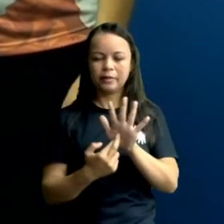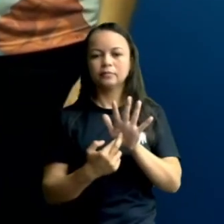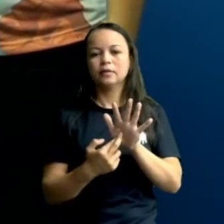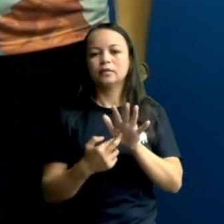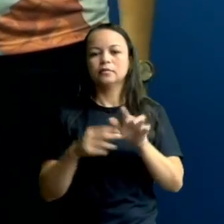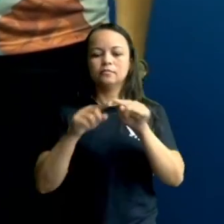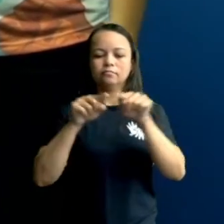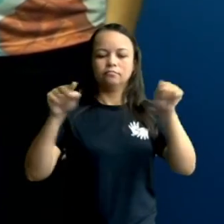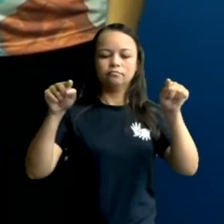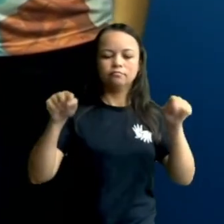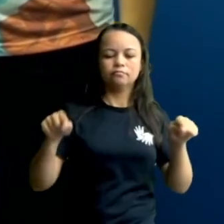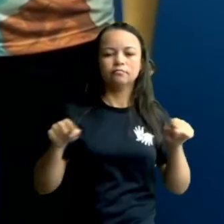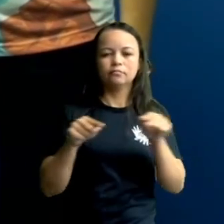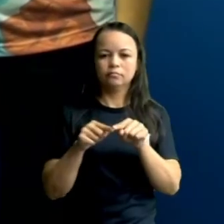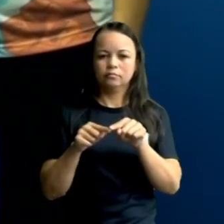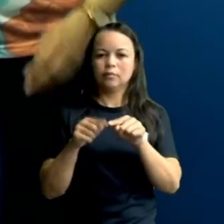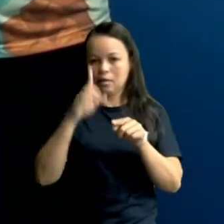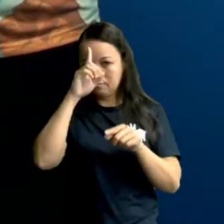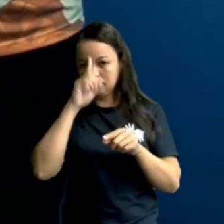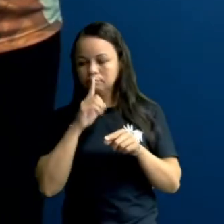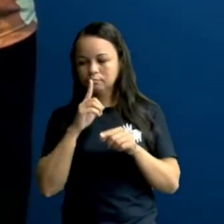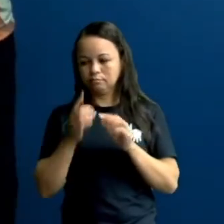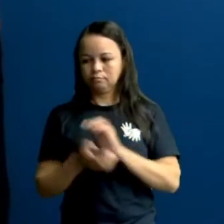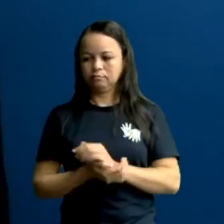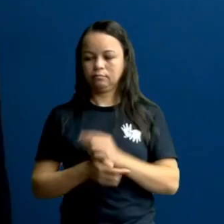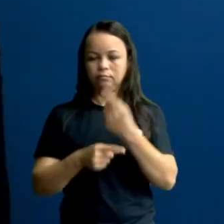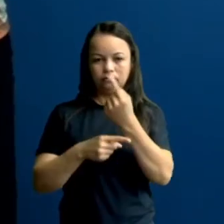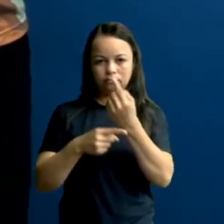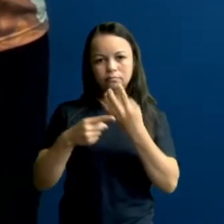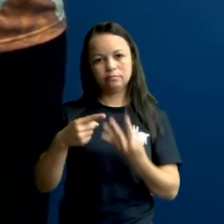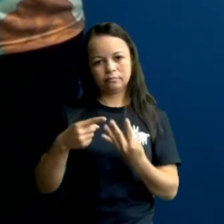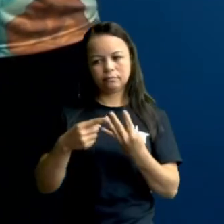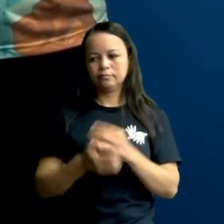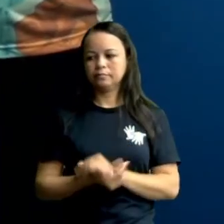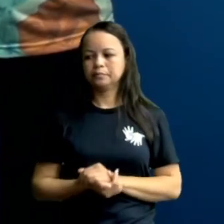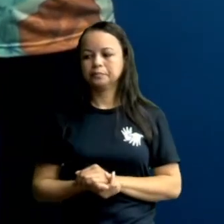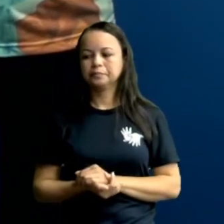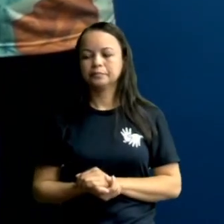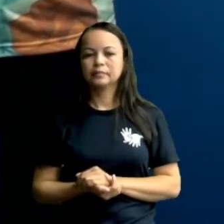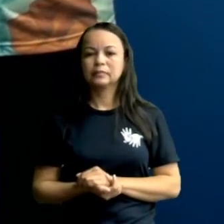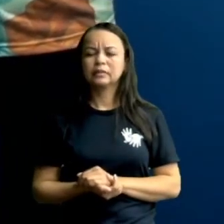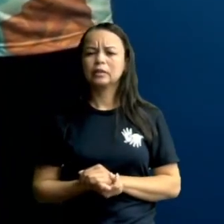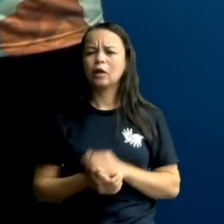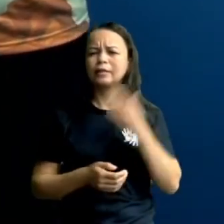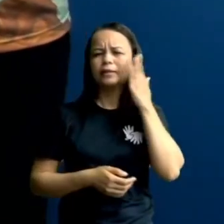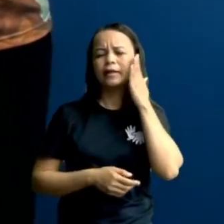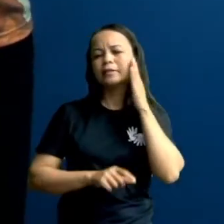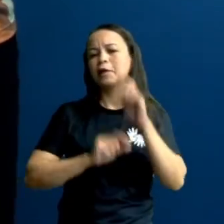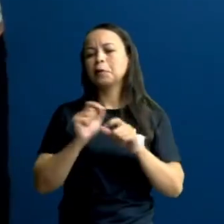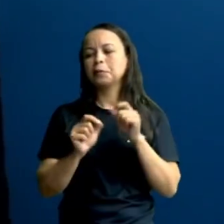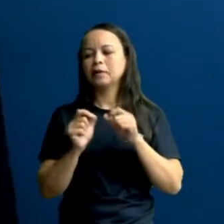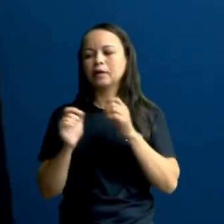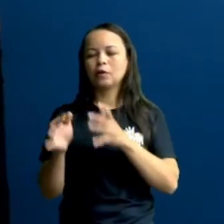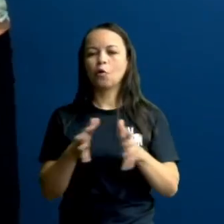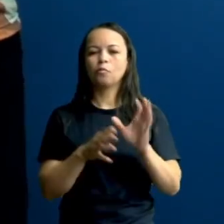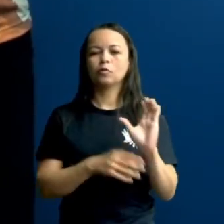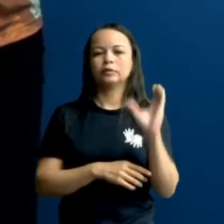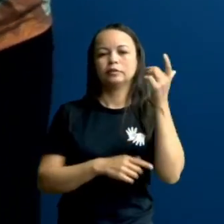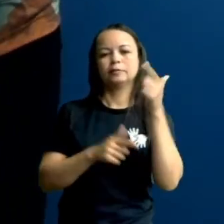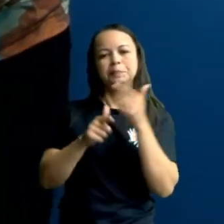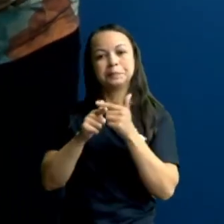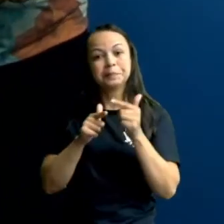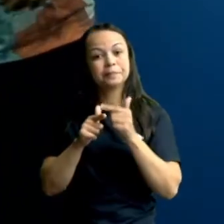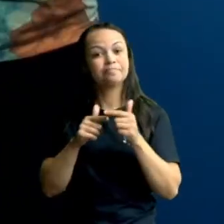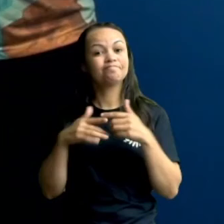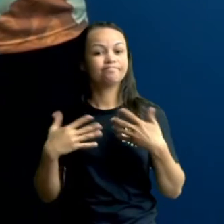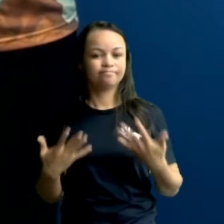representação do retângulo amarelo, 1/4. Então, o que é que a gente pode entender aí e trazer como solução do